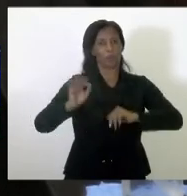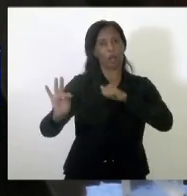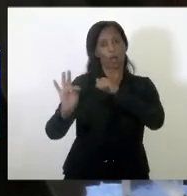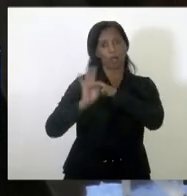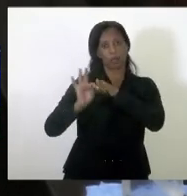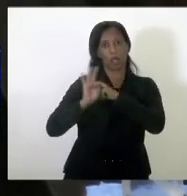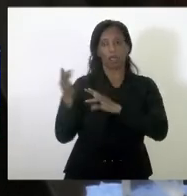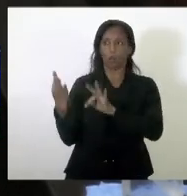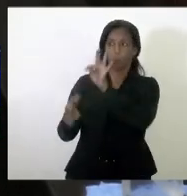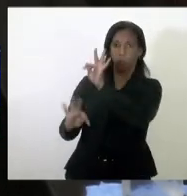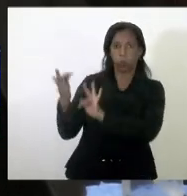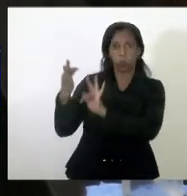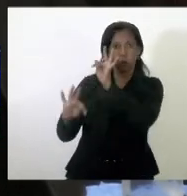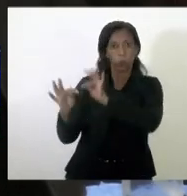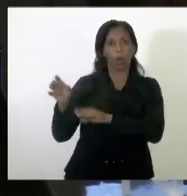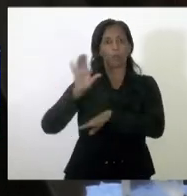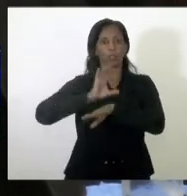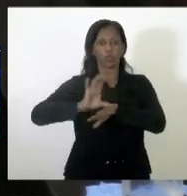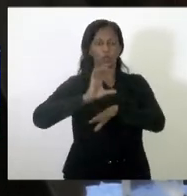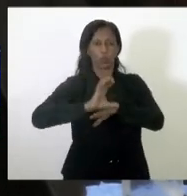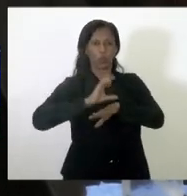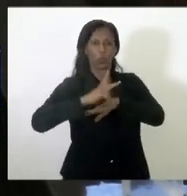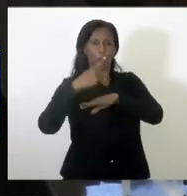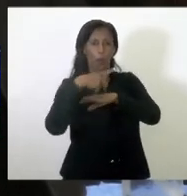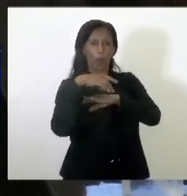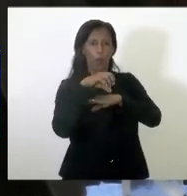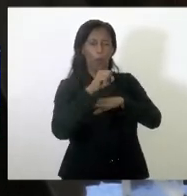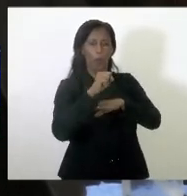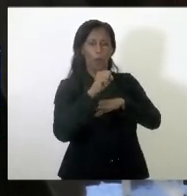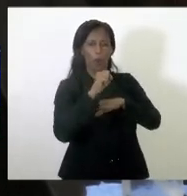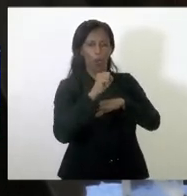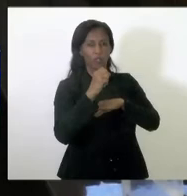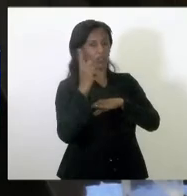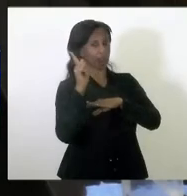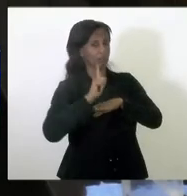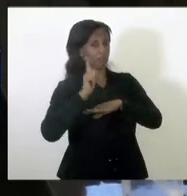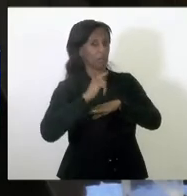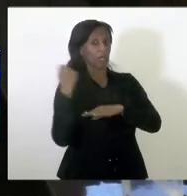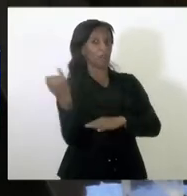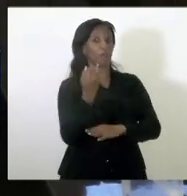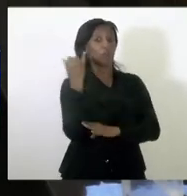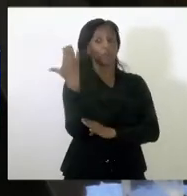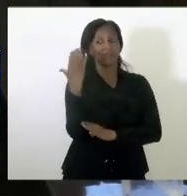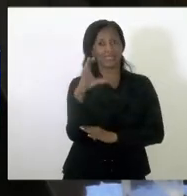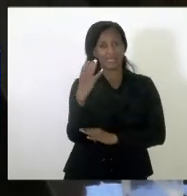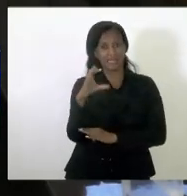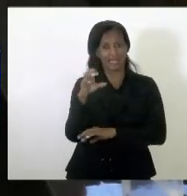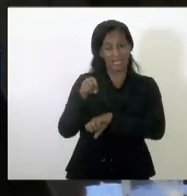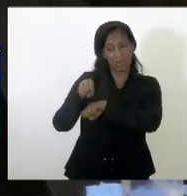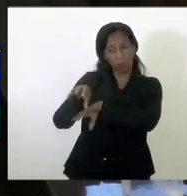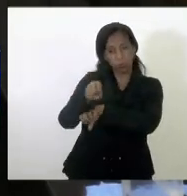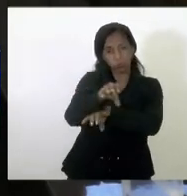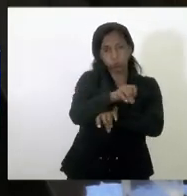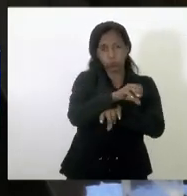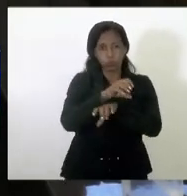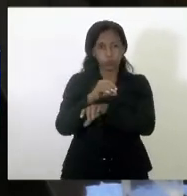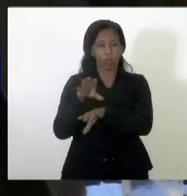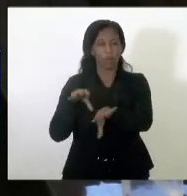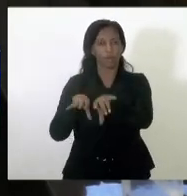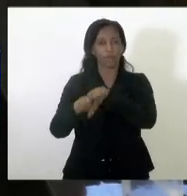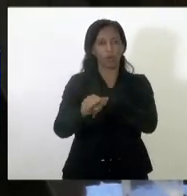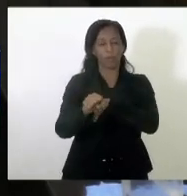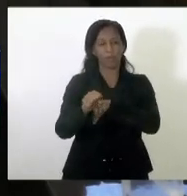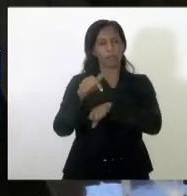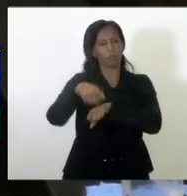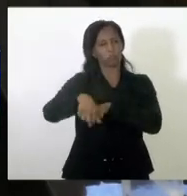nível tecnológico, além de cursos de pós-graduação importantes para a ciência e para a educação e para a formação de quadros no nosso estado.